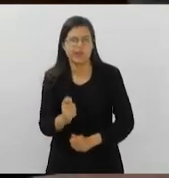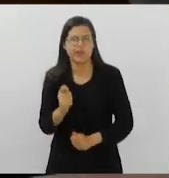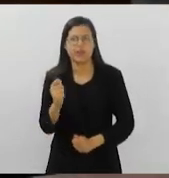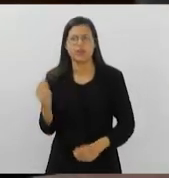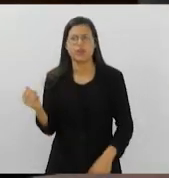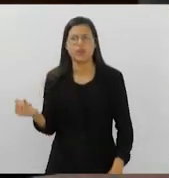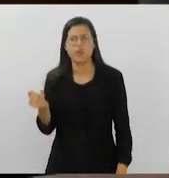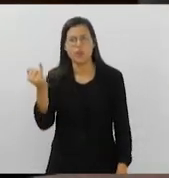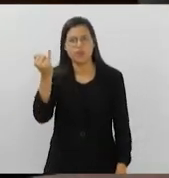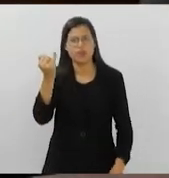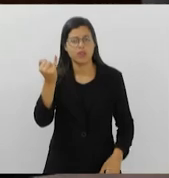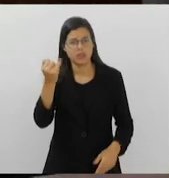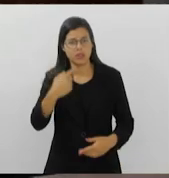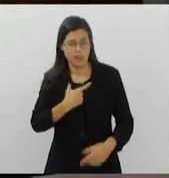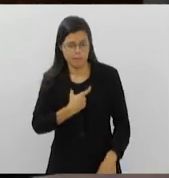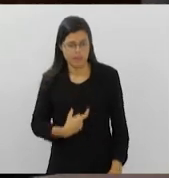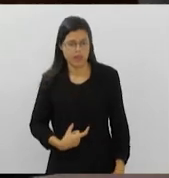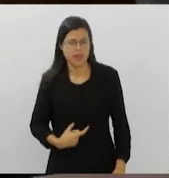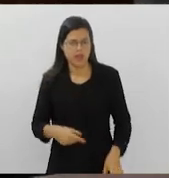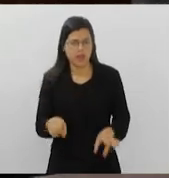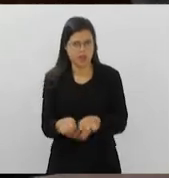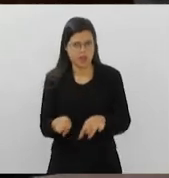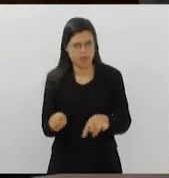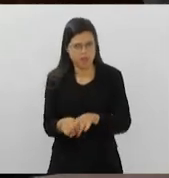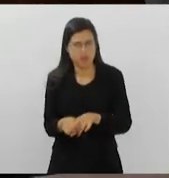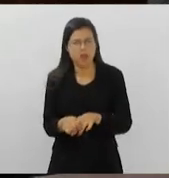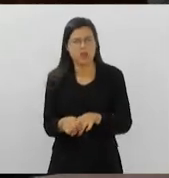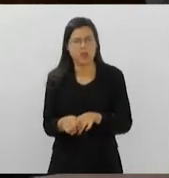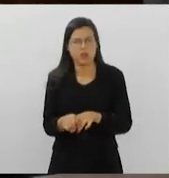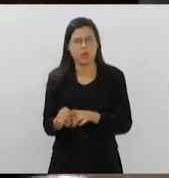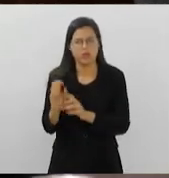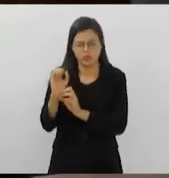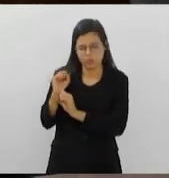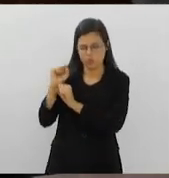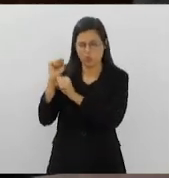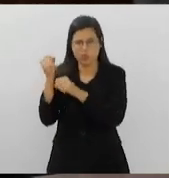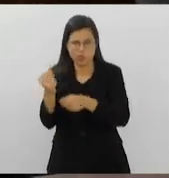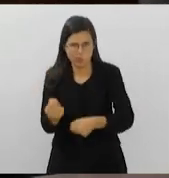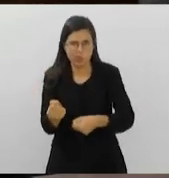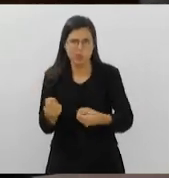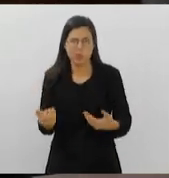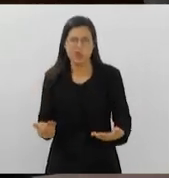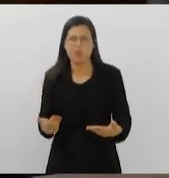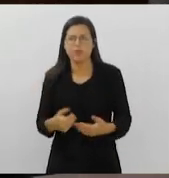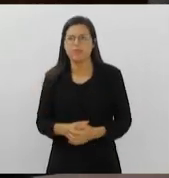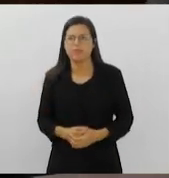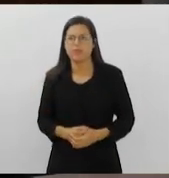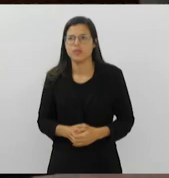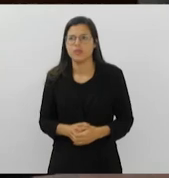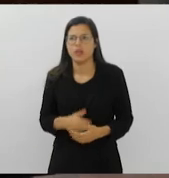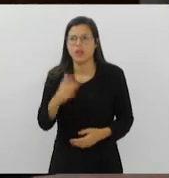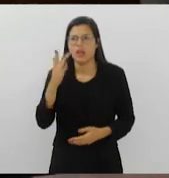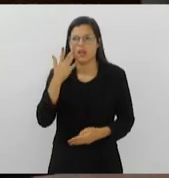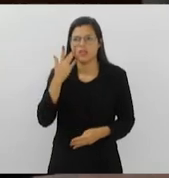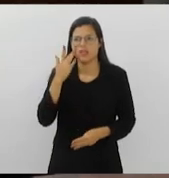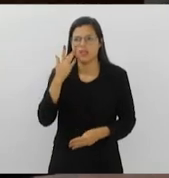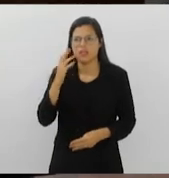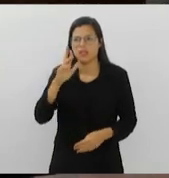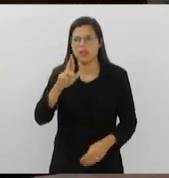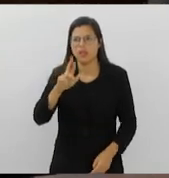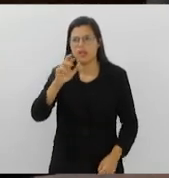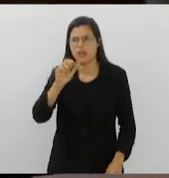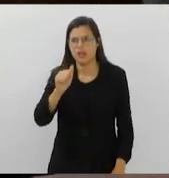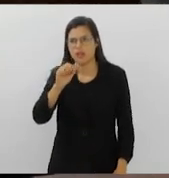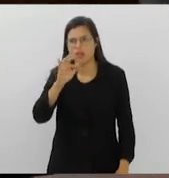para a coletiva ali no judô, para a nossa equipe. Então, eu acho que Rafaela Silva também